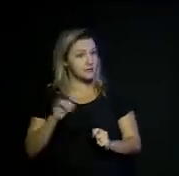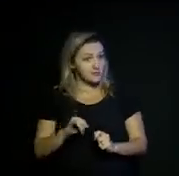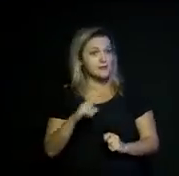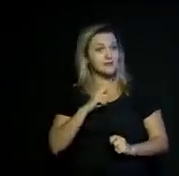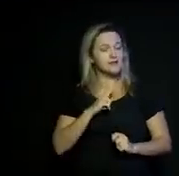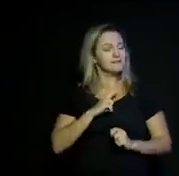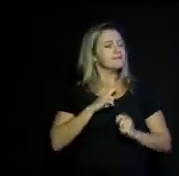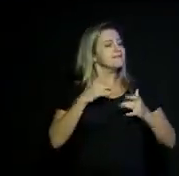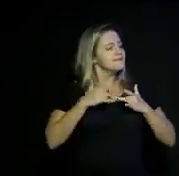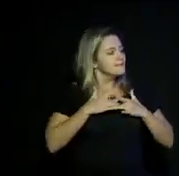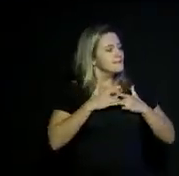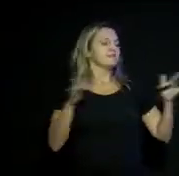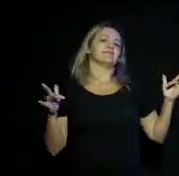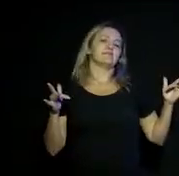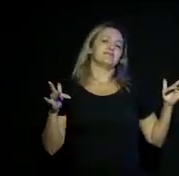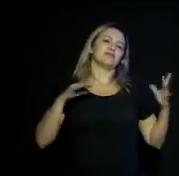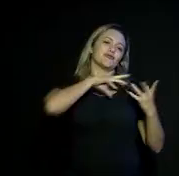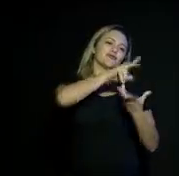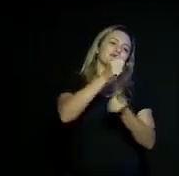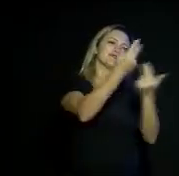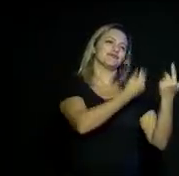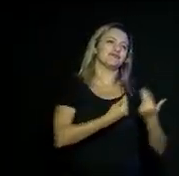têm um mundo em comum. Eles são fraternos.